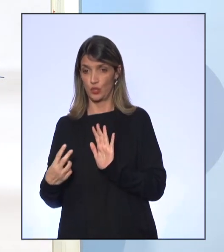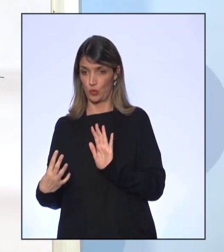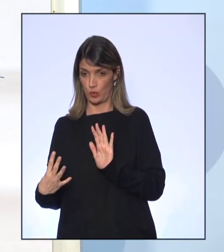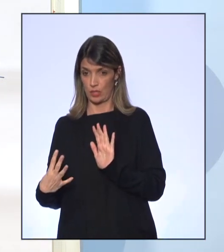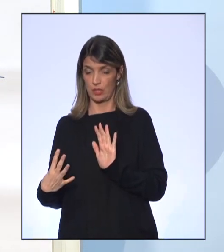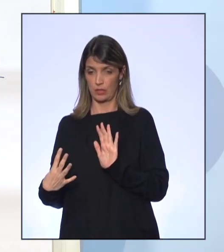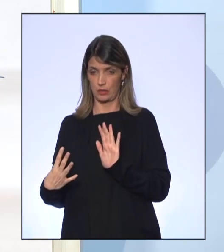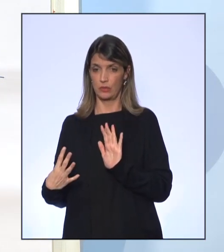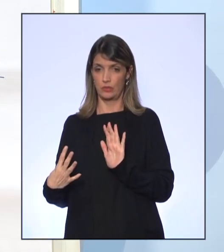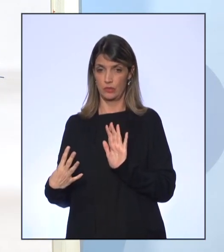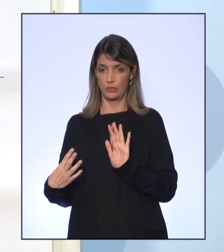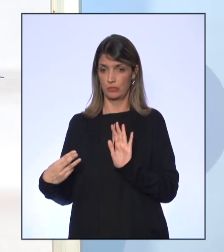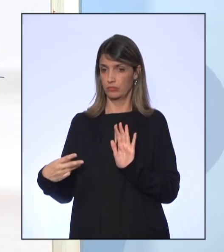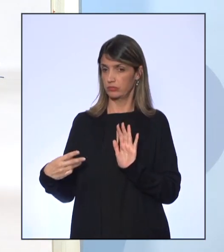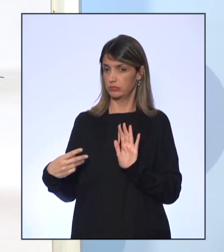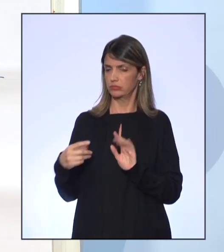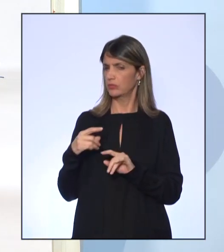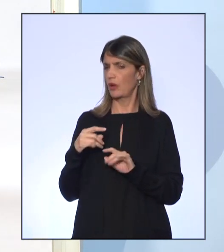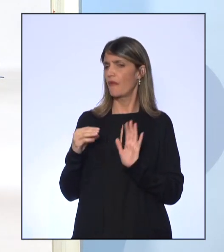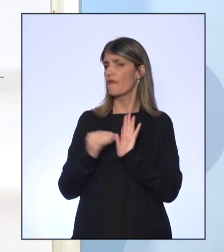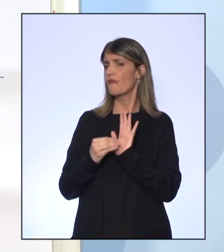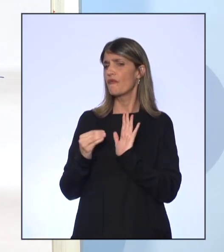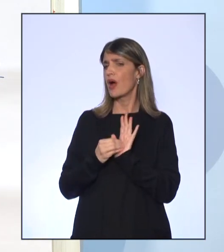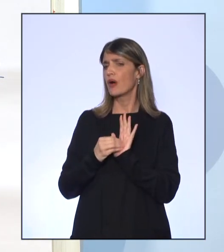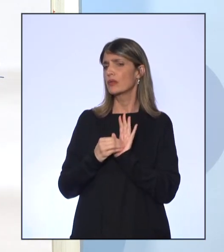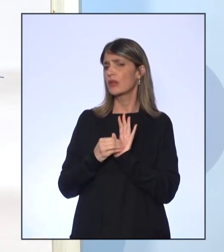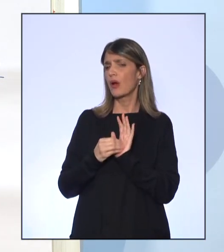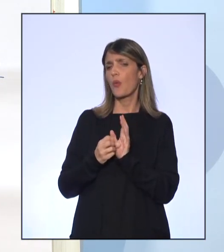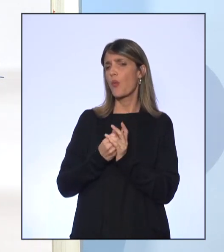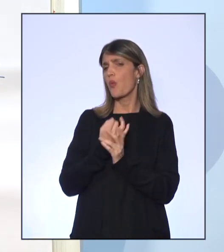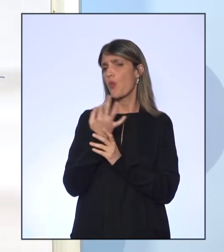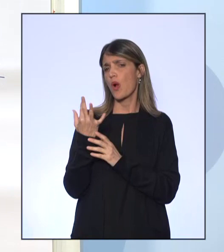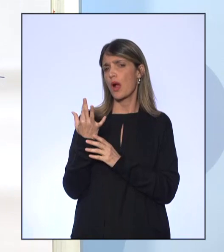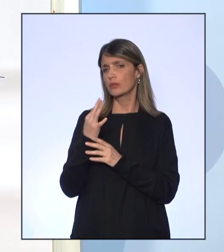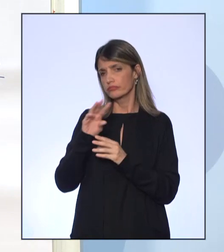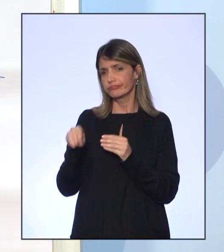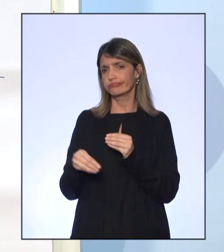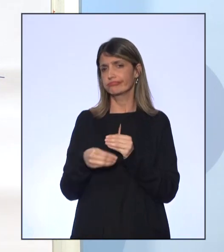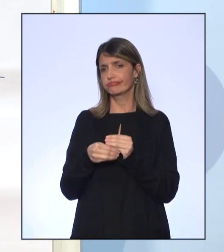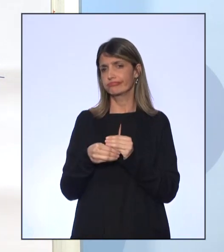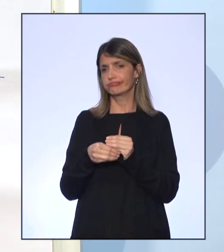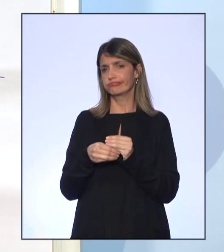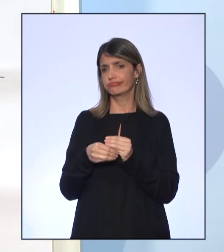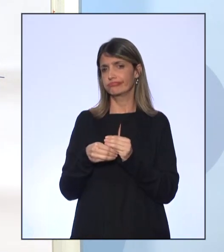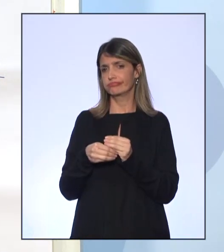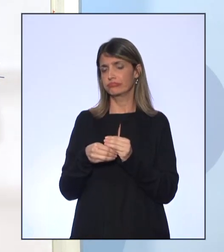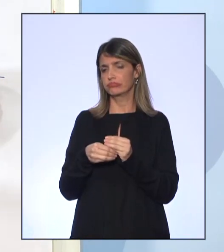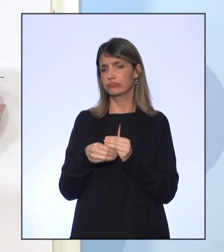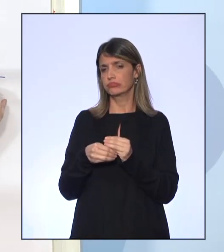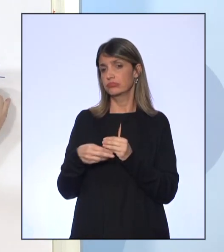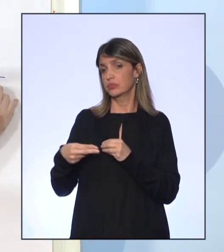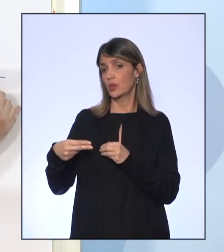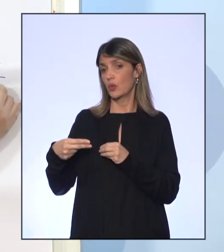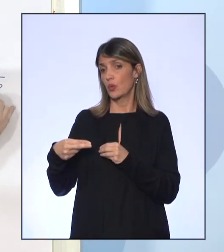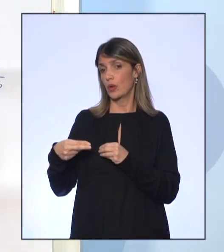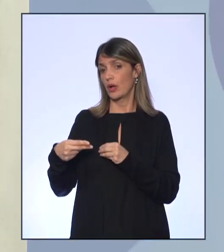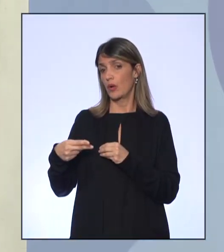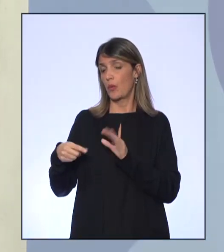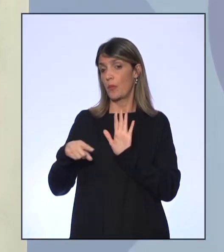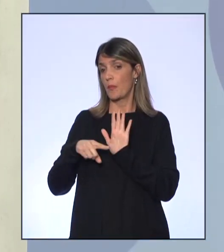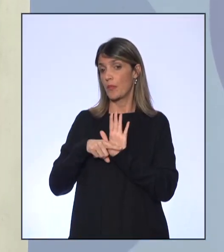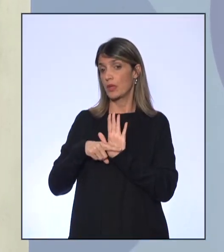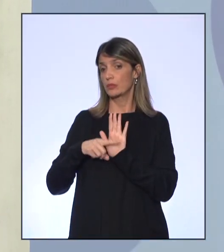24. Beleza. Quanto falta aí para eu acrescentar? 4 para aqui, para 20, com 4 falta